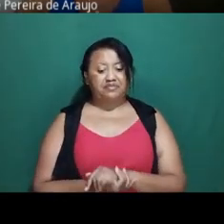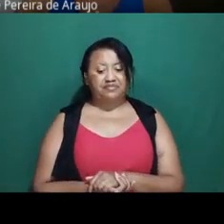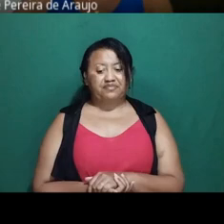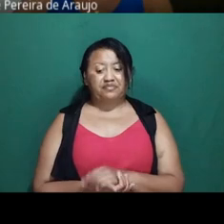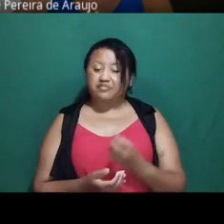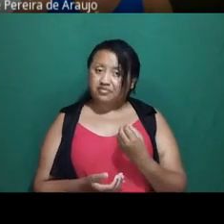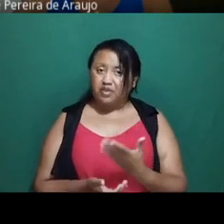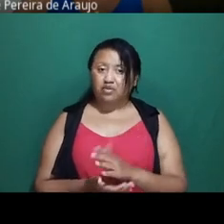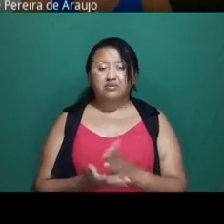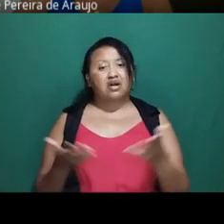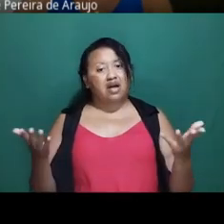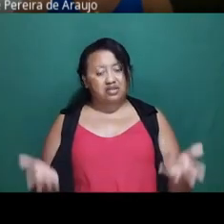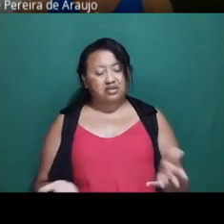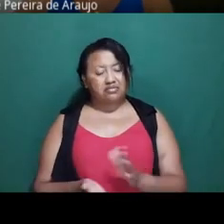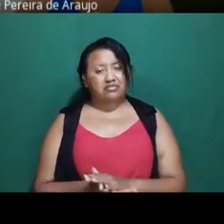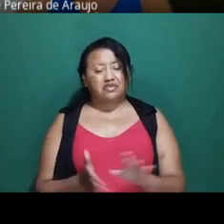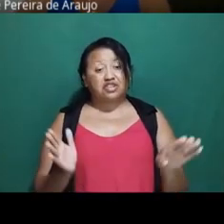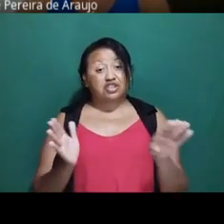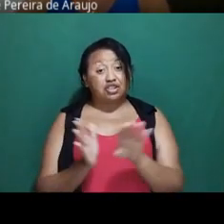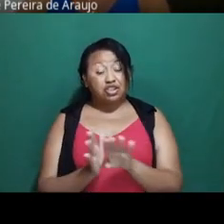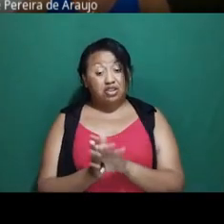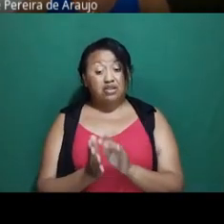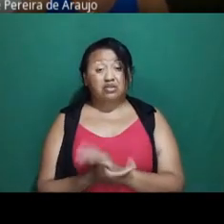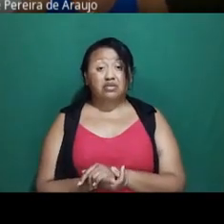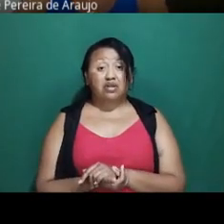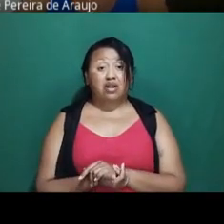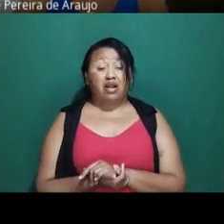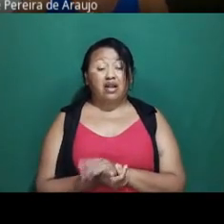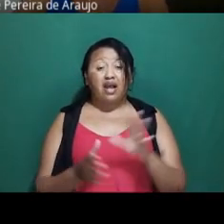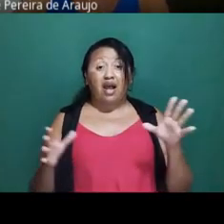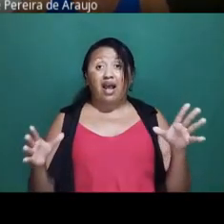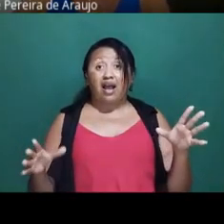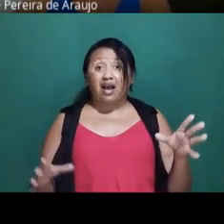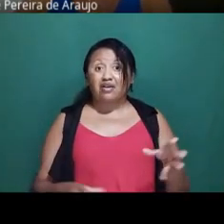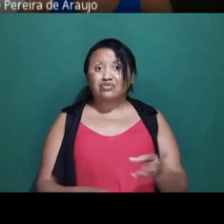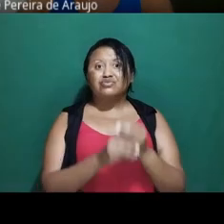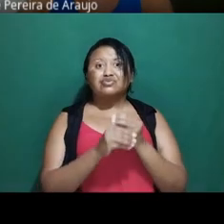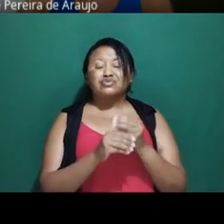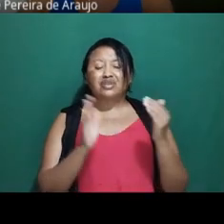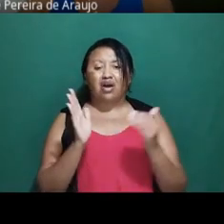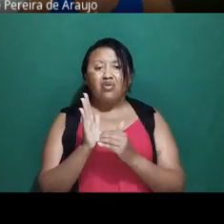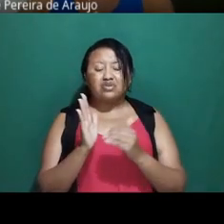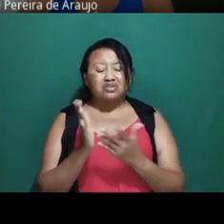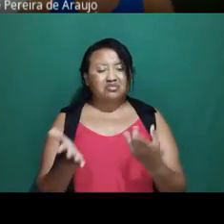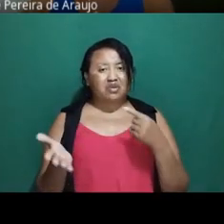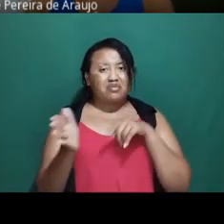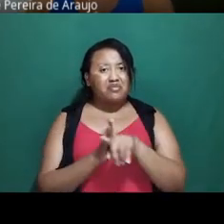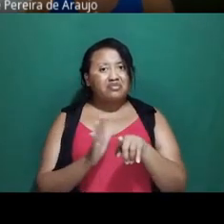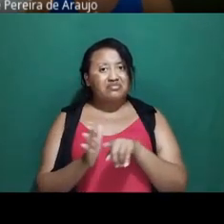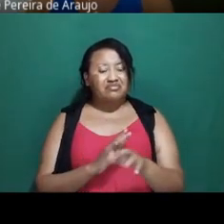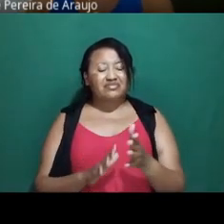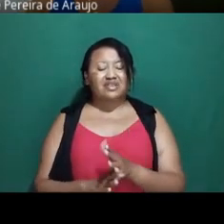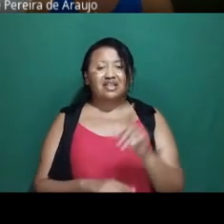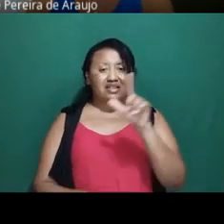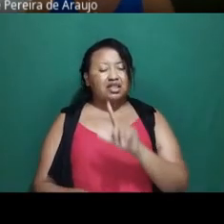bom e assim chegamos não é a resolução da última questão da literatura espero que para